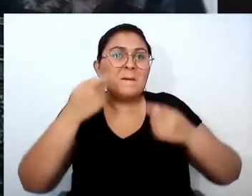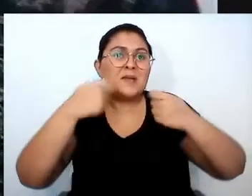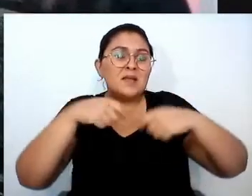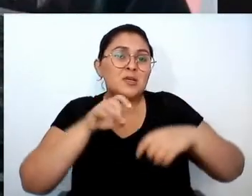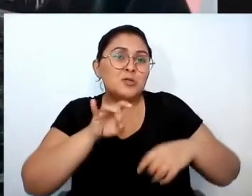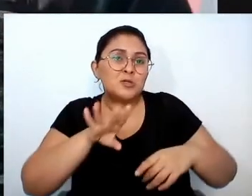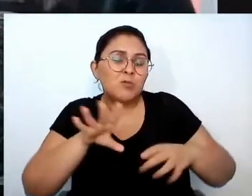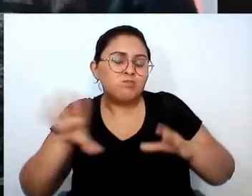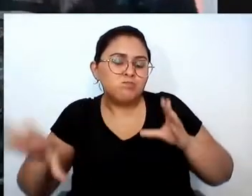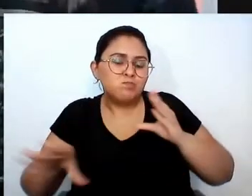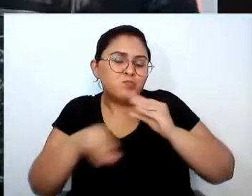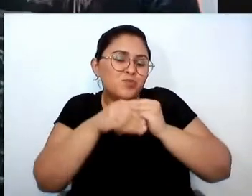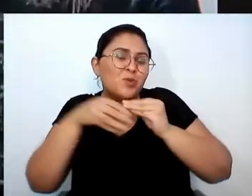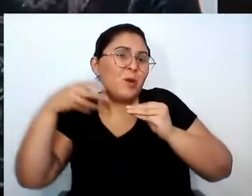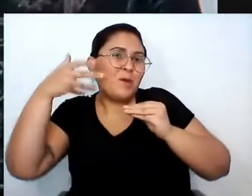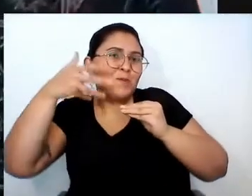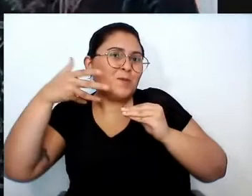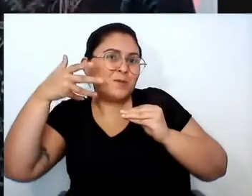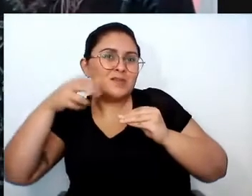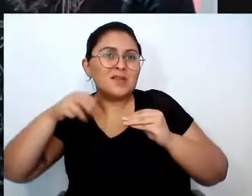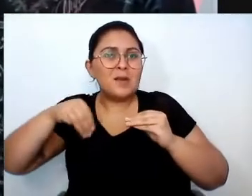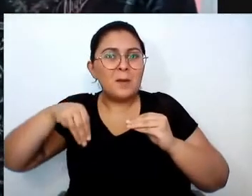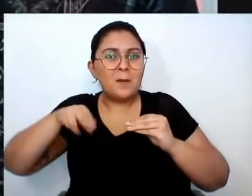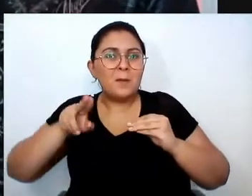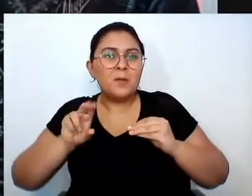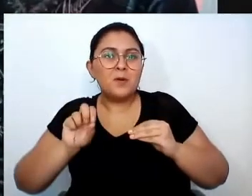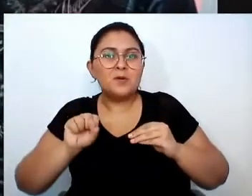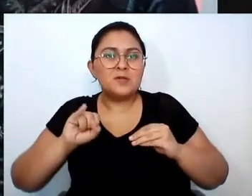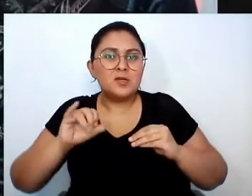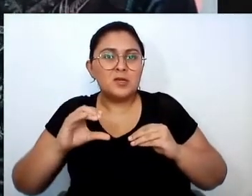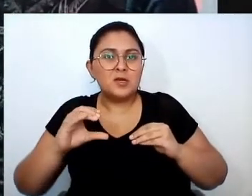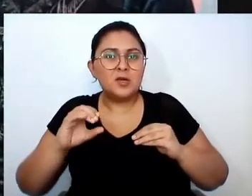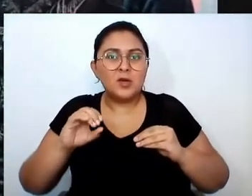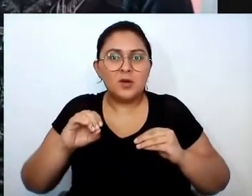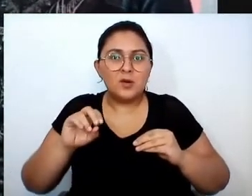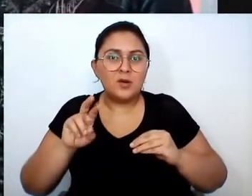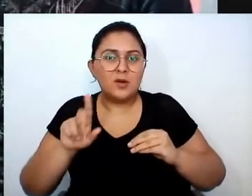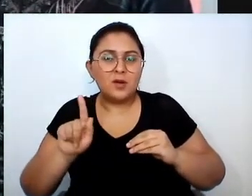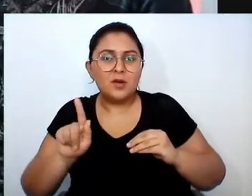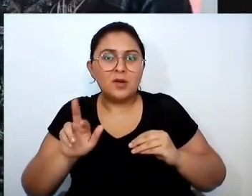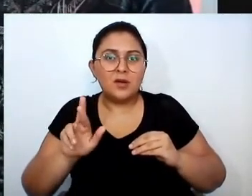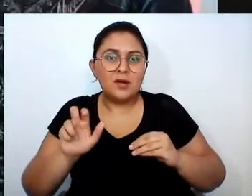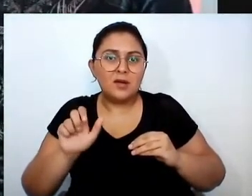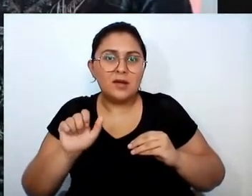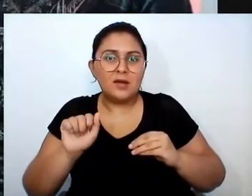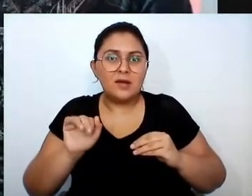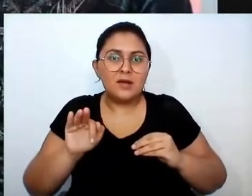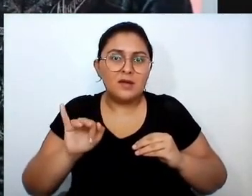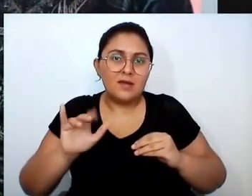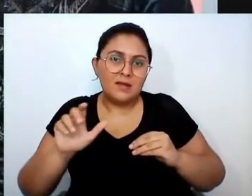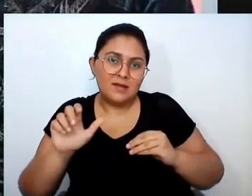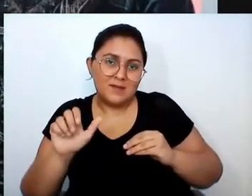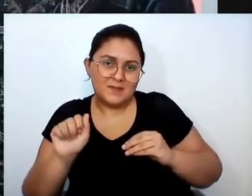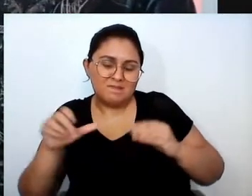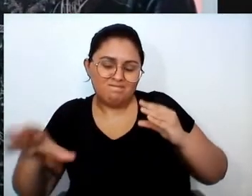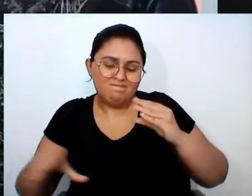né, Uhum. o básico, né, para poder estudar e conseguir